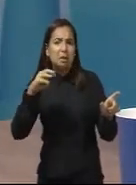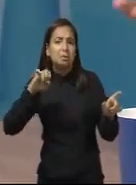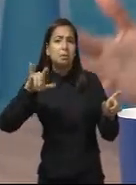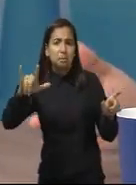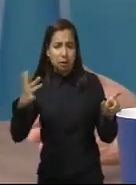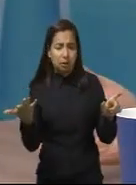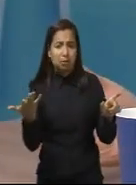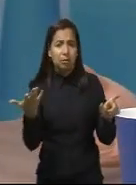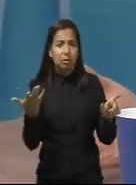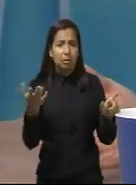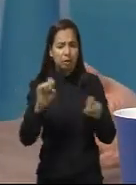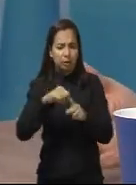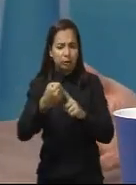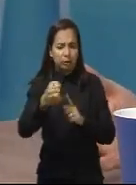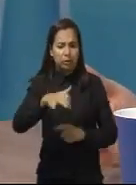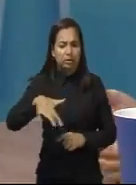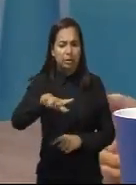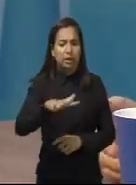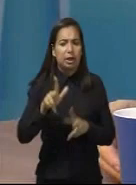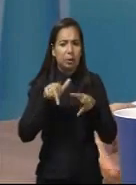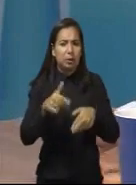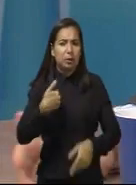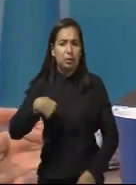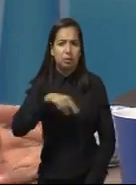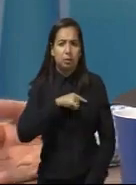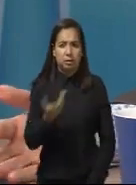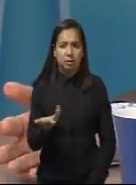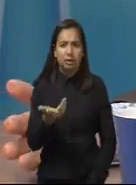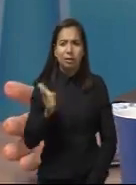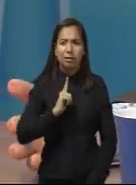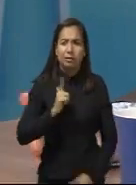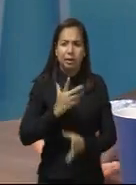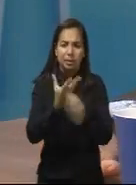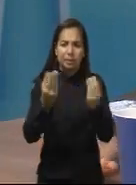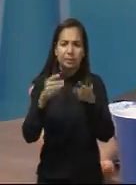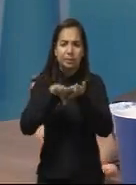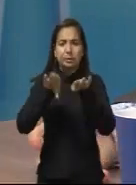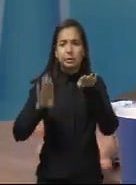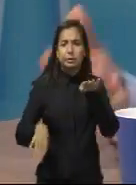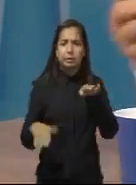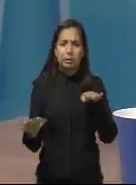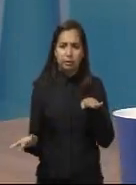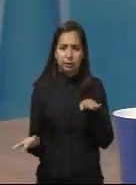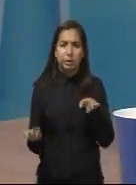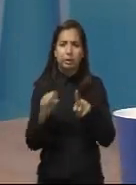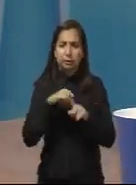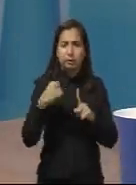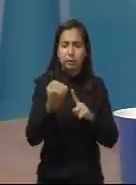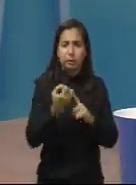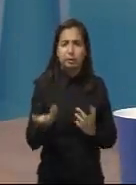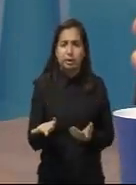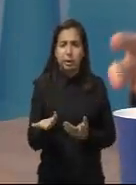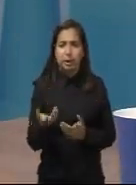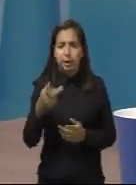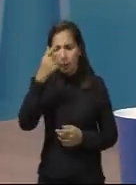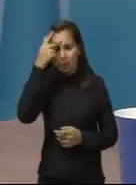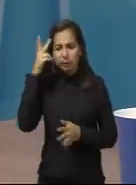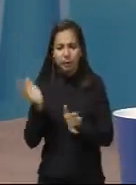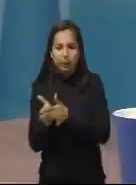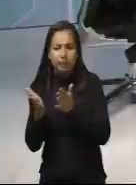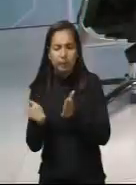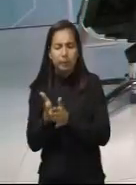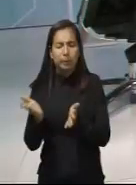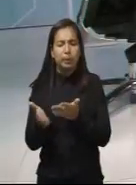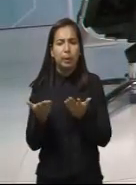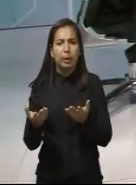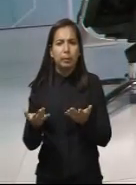numa sociedade como a nossa, né, com a desigualdade que a gente tem, pode ficar dizendo que precisa... Que ganha pouco. Que ganha pouco.